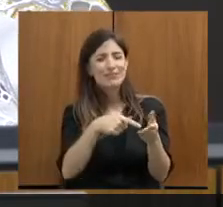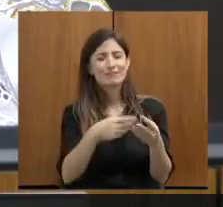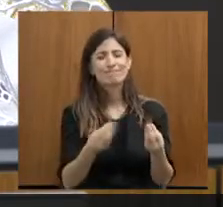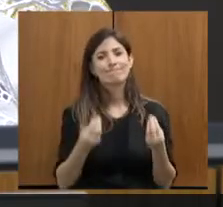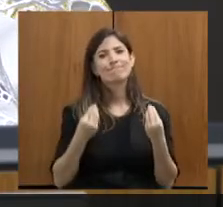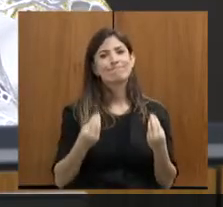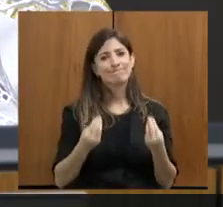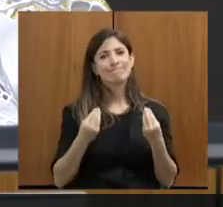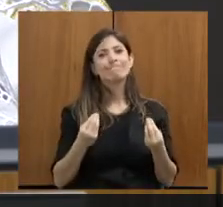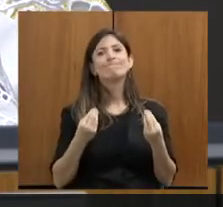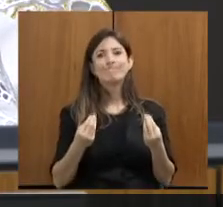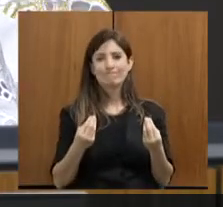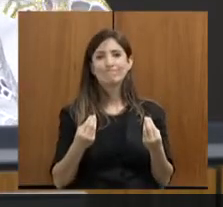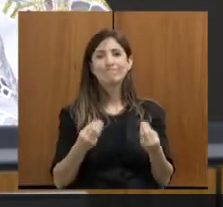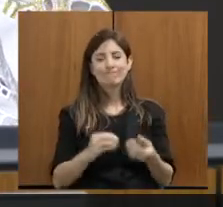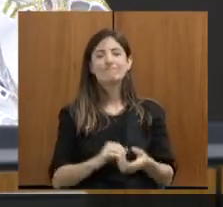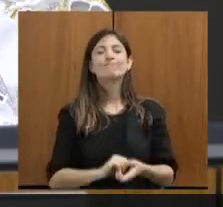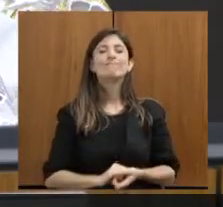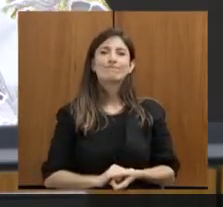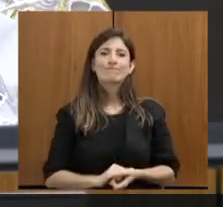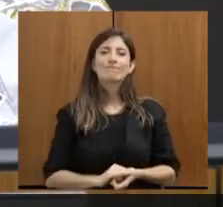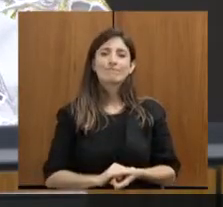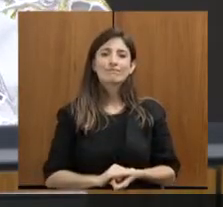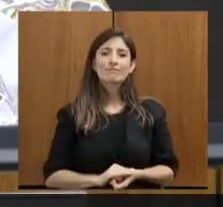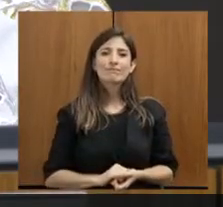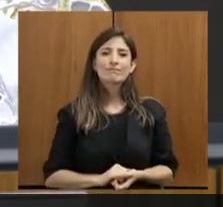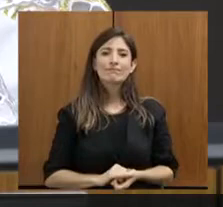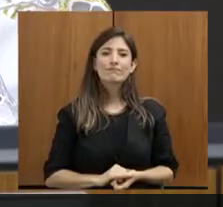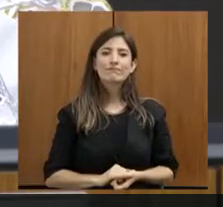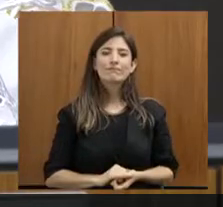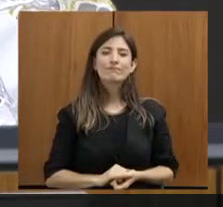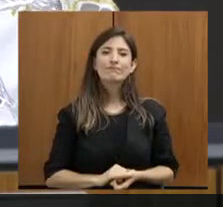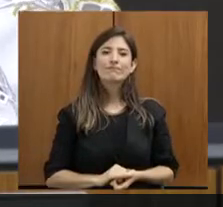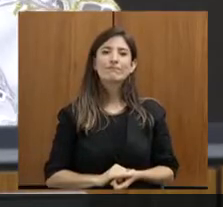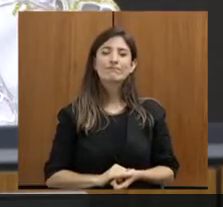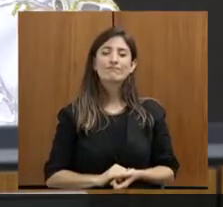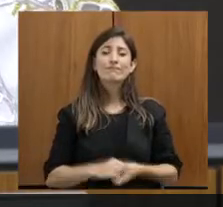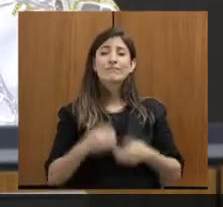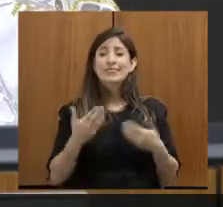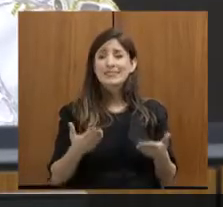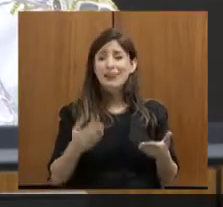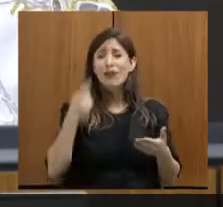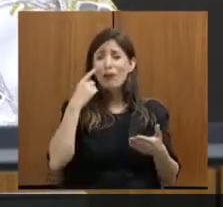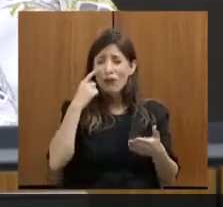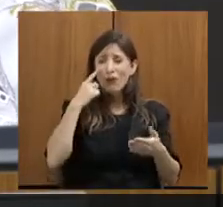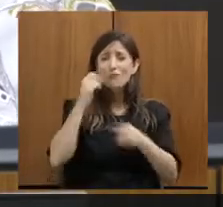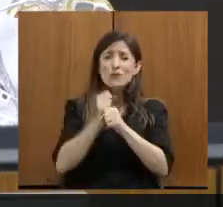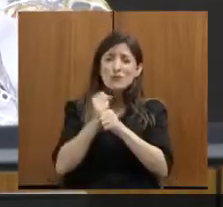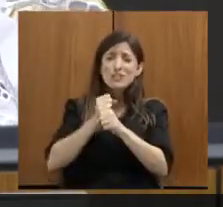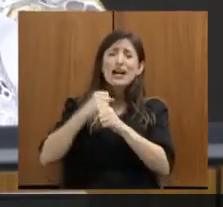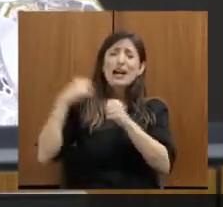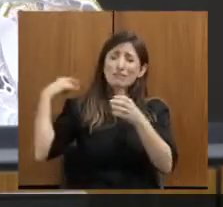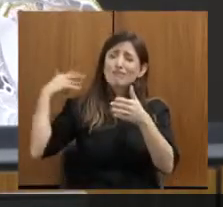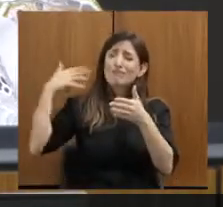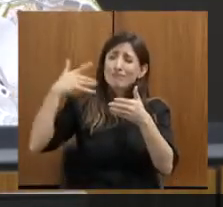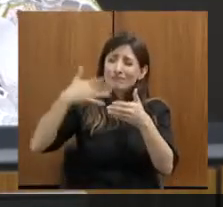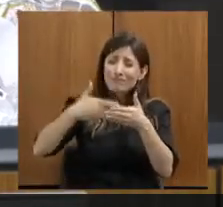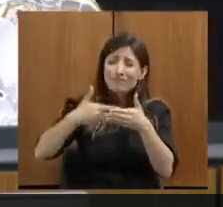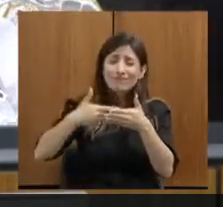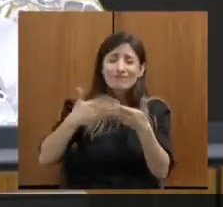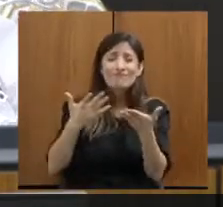é tão praticamente do mesmo jeito que nós não temos Ajuda